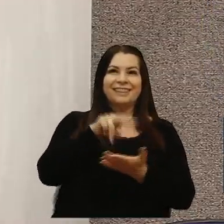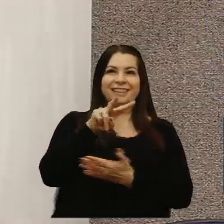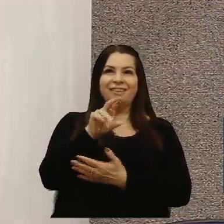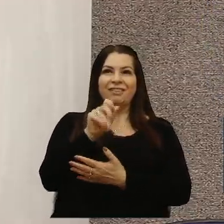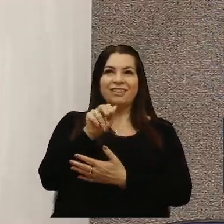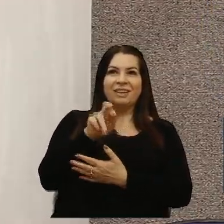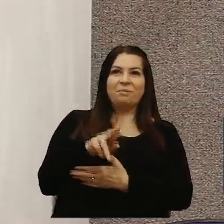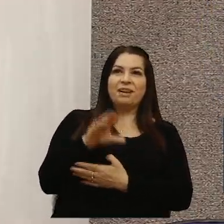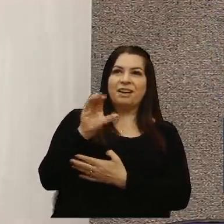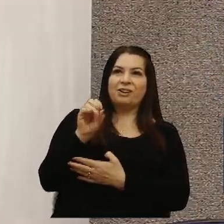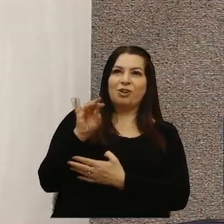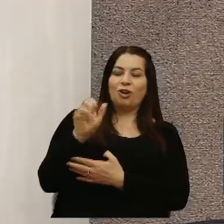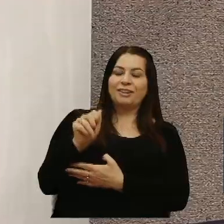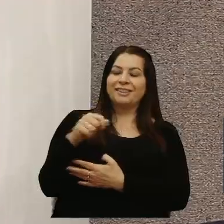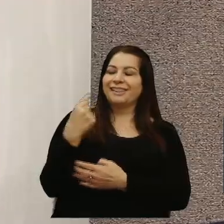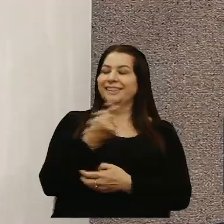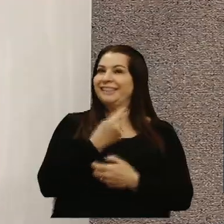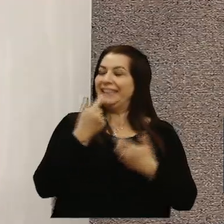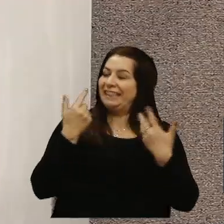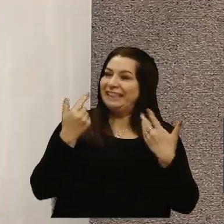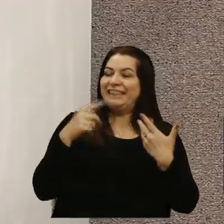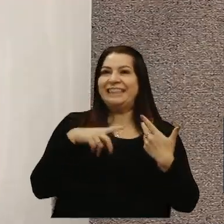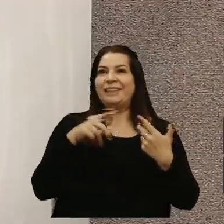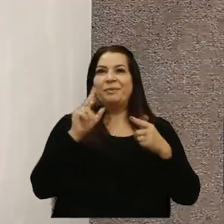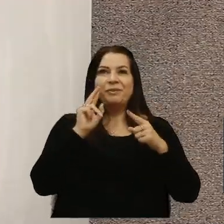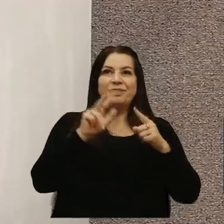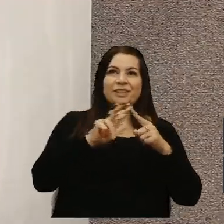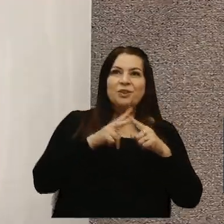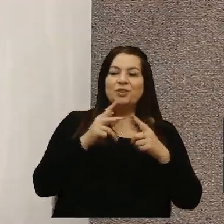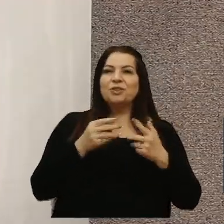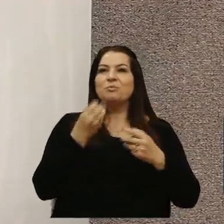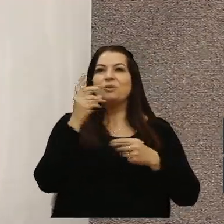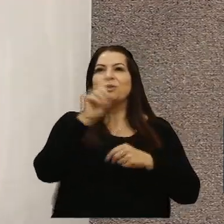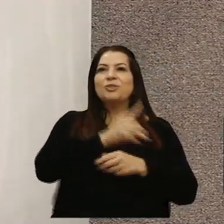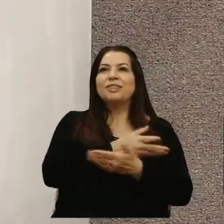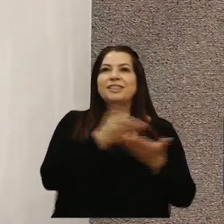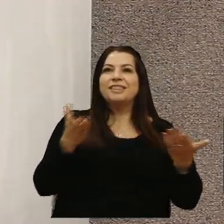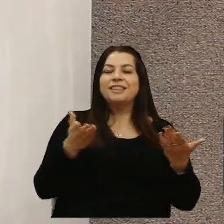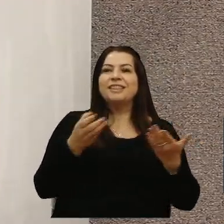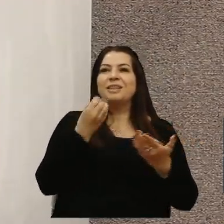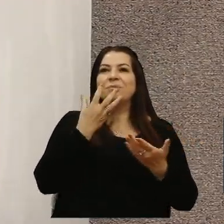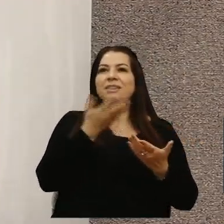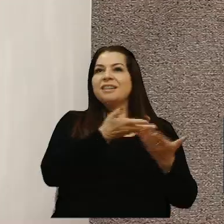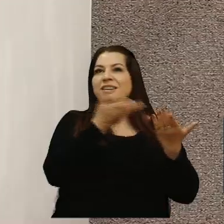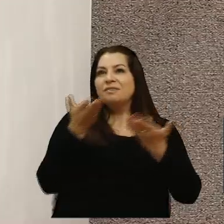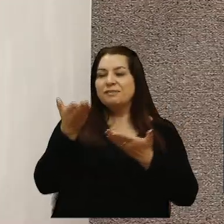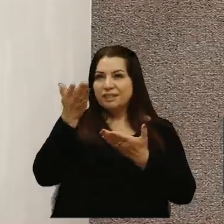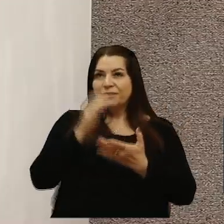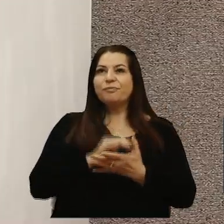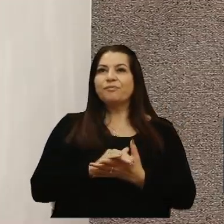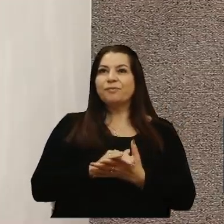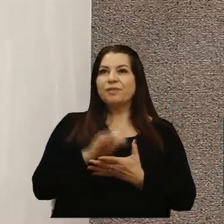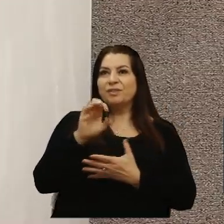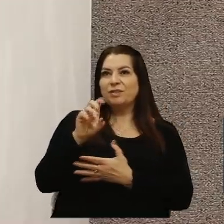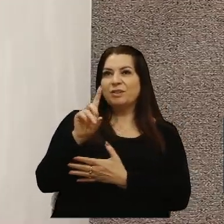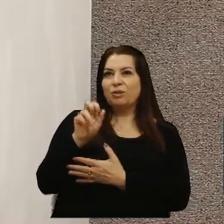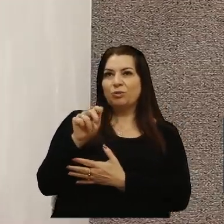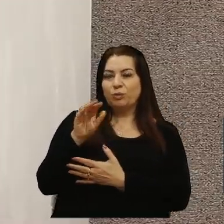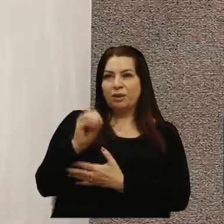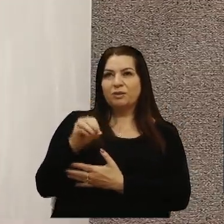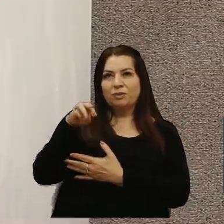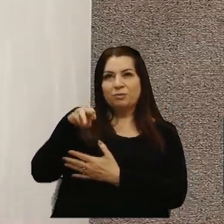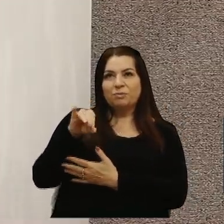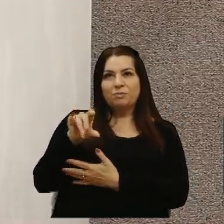Neto, né? Ainda bem que os edis estão aqui para corrigirmos uns aos outros. Bom dia a todos, saudar bem-vindos ao Eduardo Julianotti, a Milka